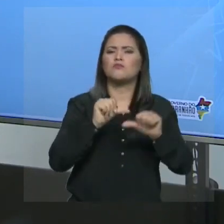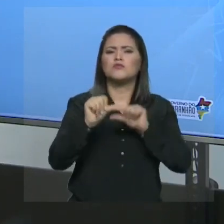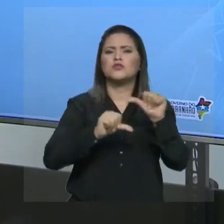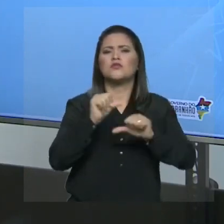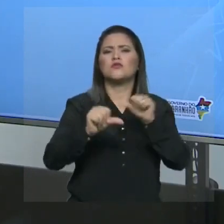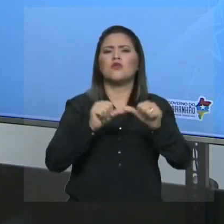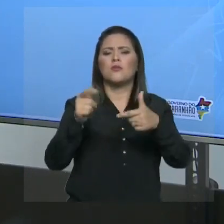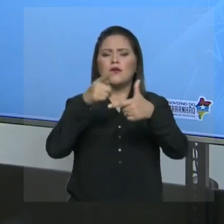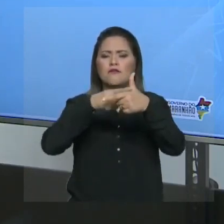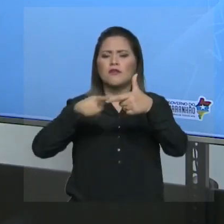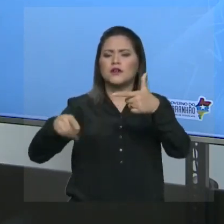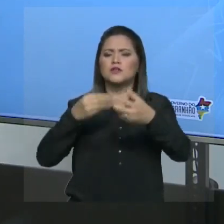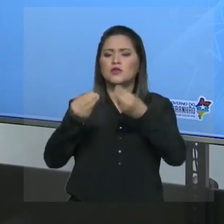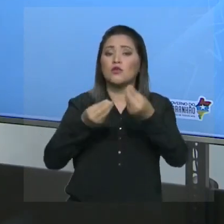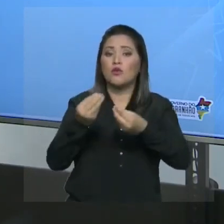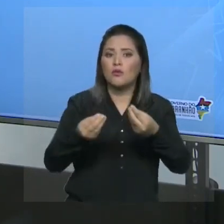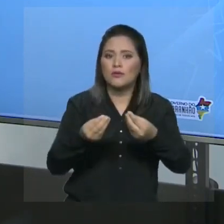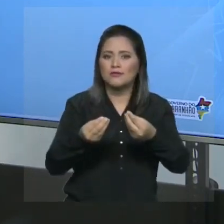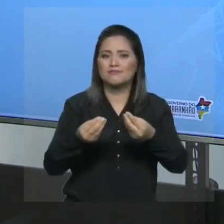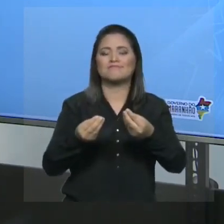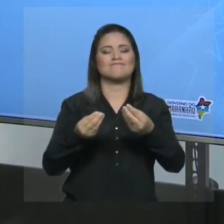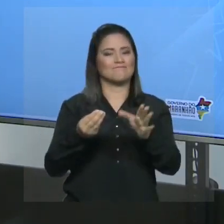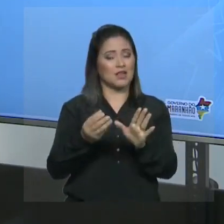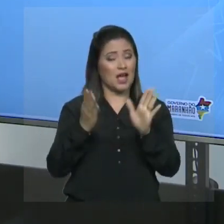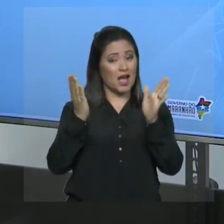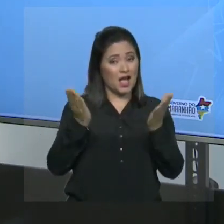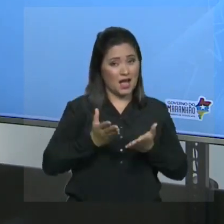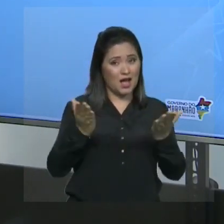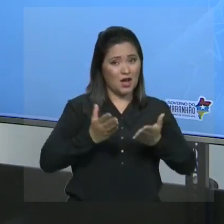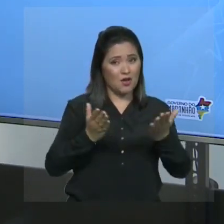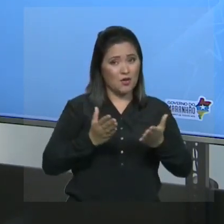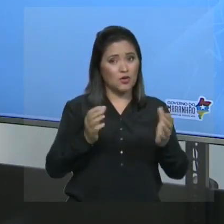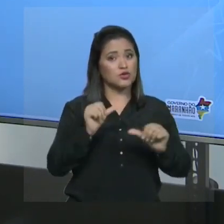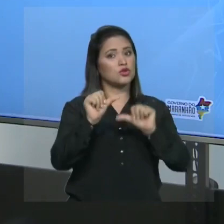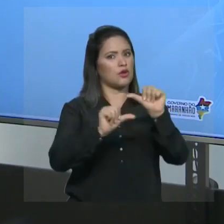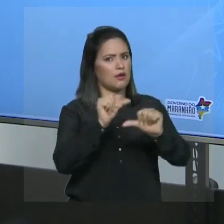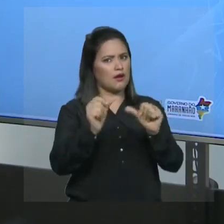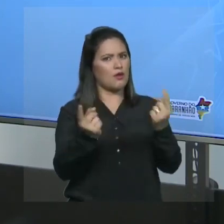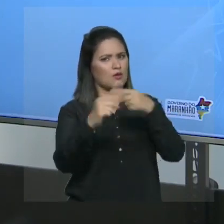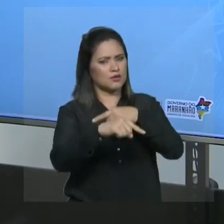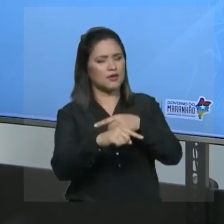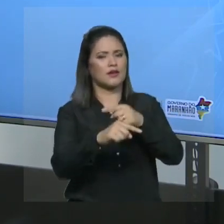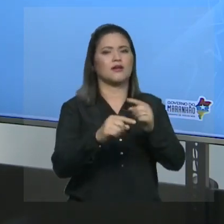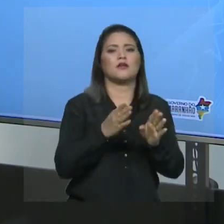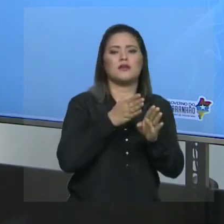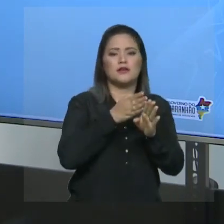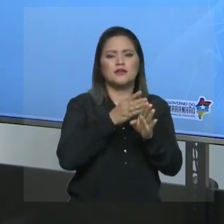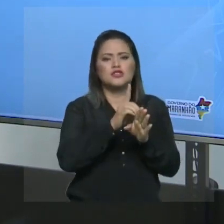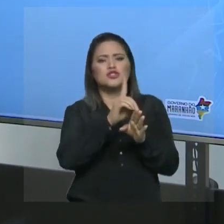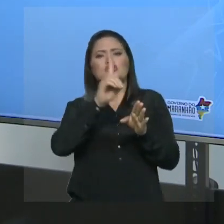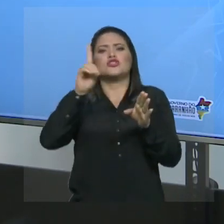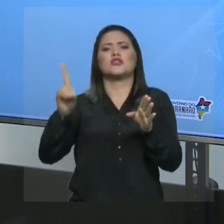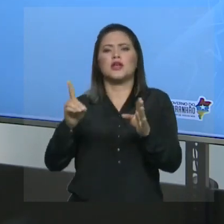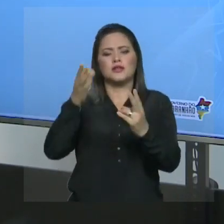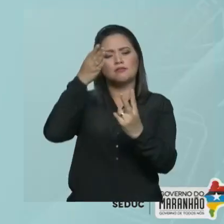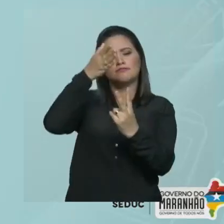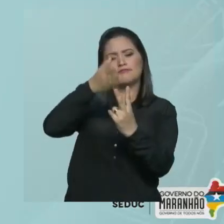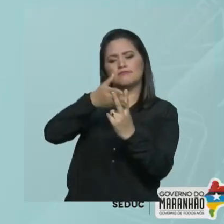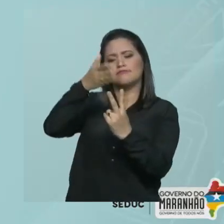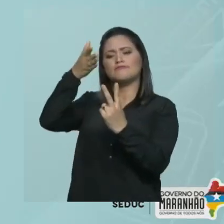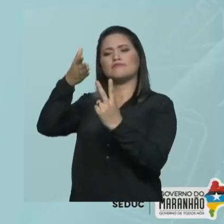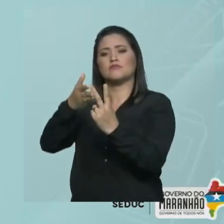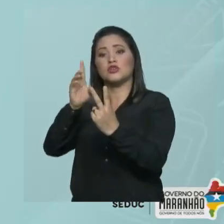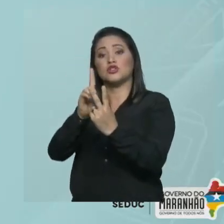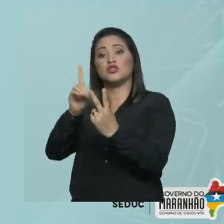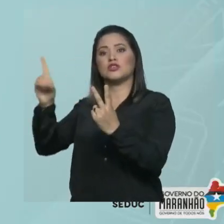Essa vírgula, você vai deslocar duas casas agora para a direita. Observa que você está voltando.